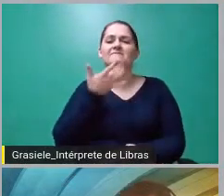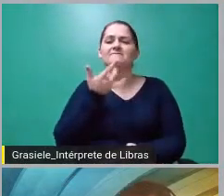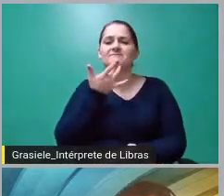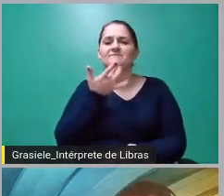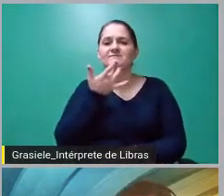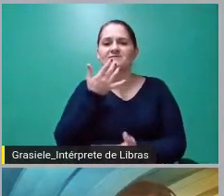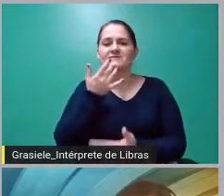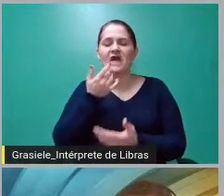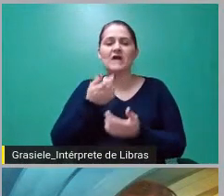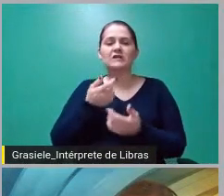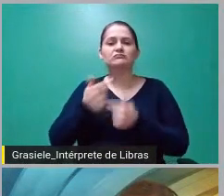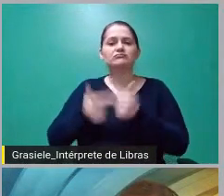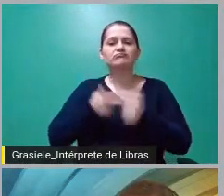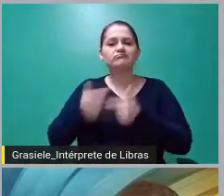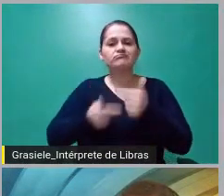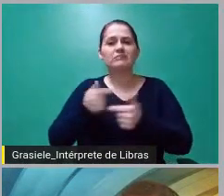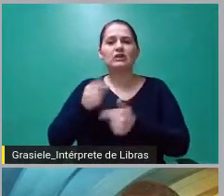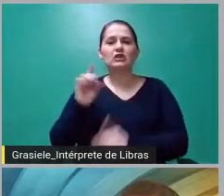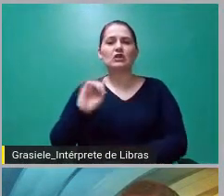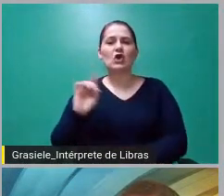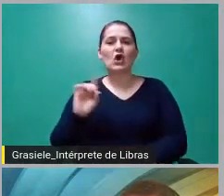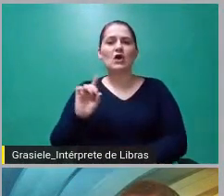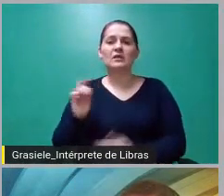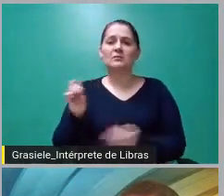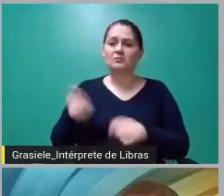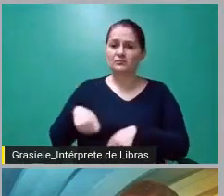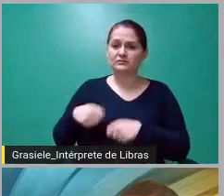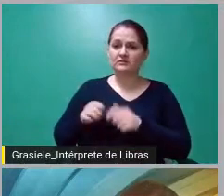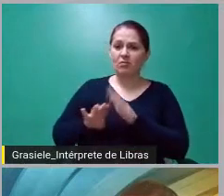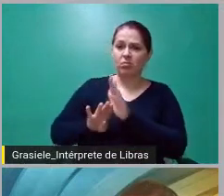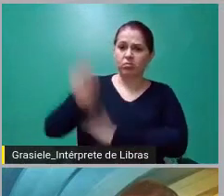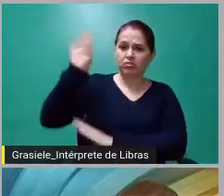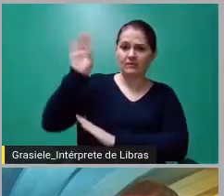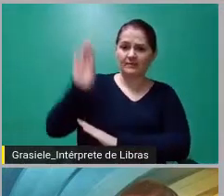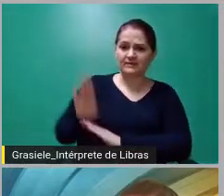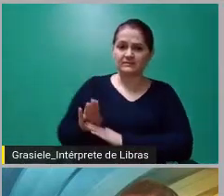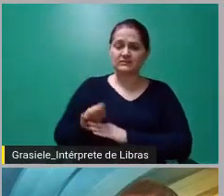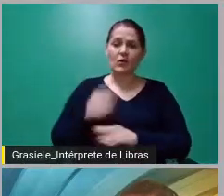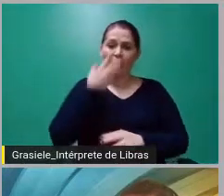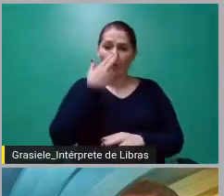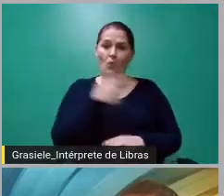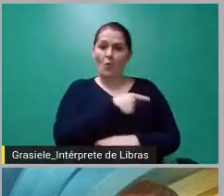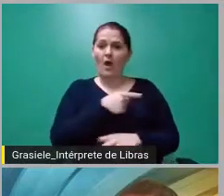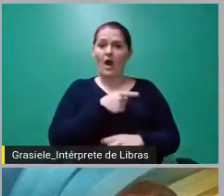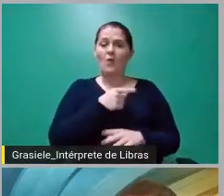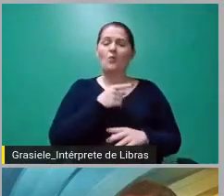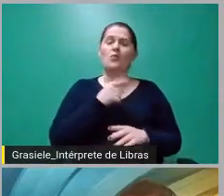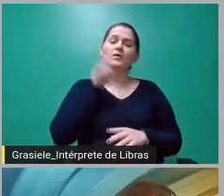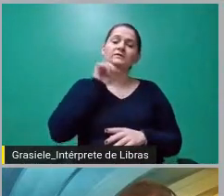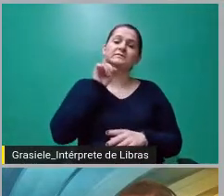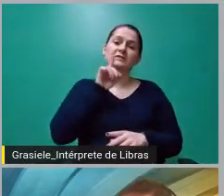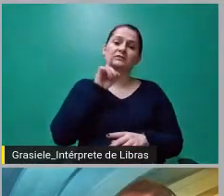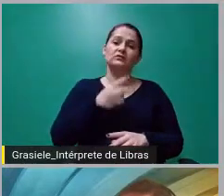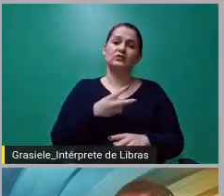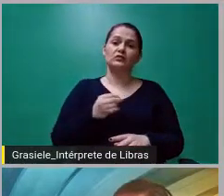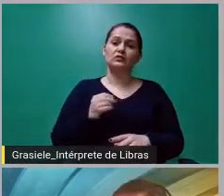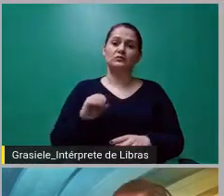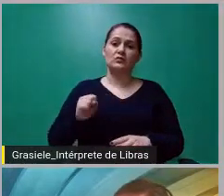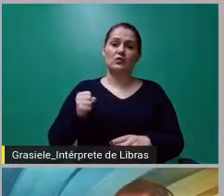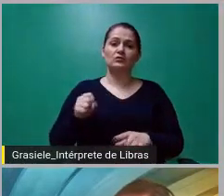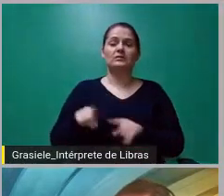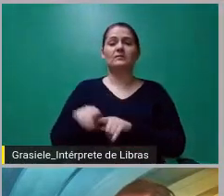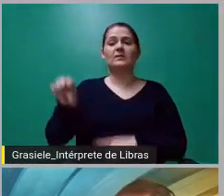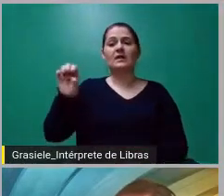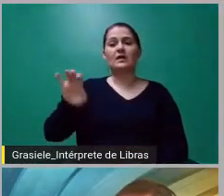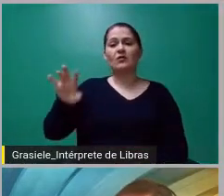derivativos, que provocaram a crise lá nos Estados Unidos em 2007, 2008 e na Europa em 2010, foi aprovado